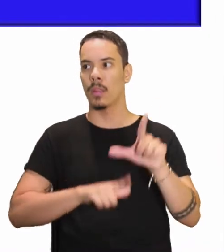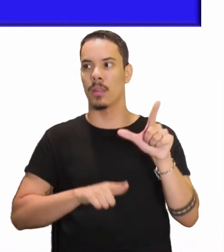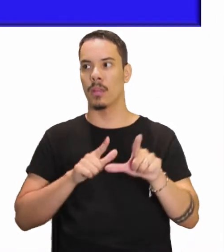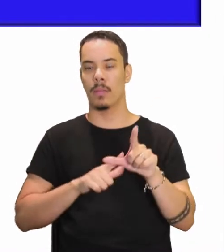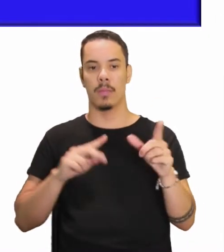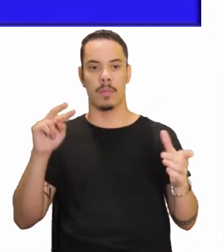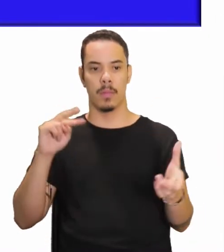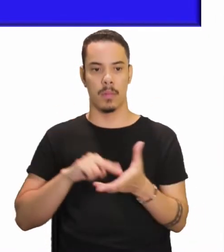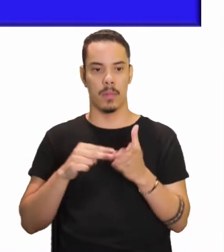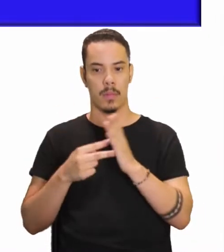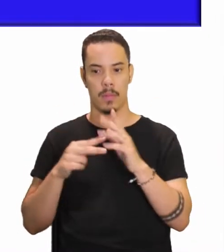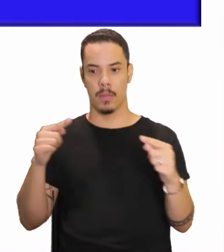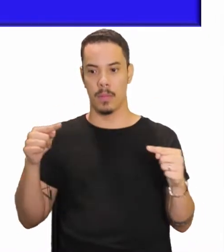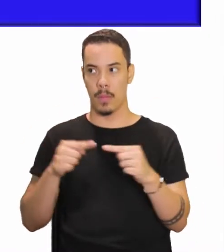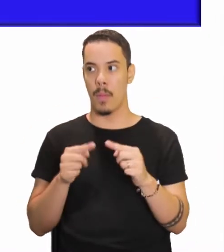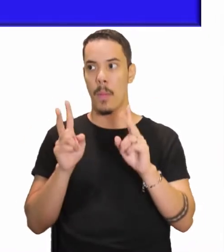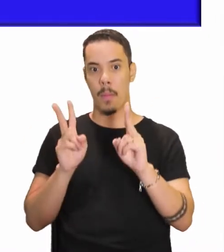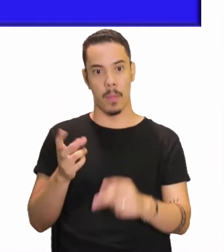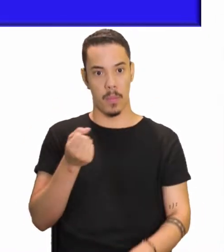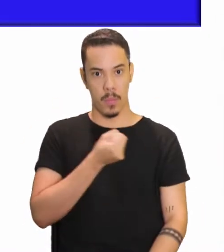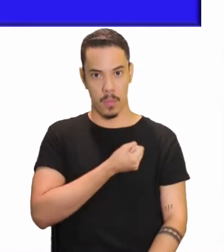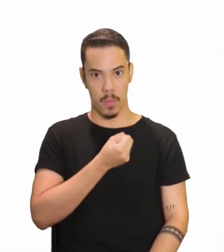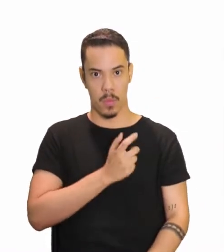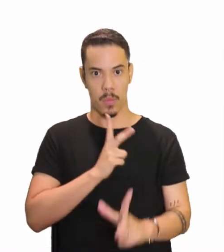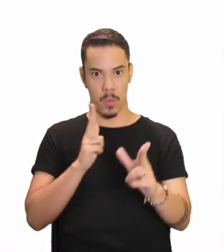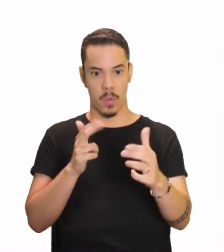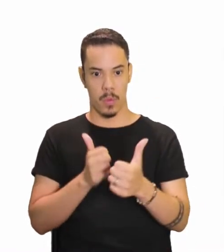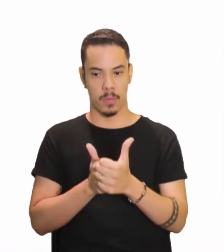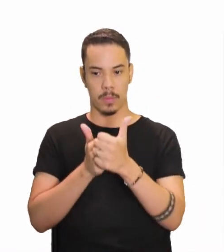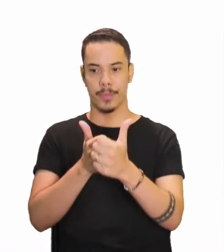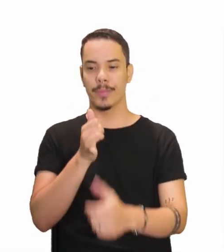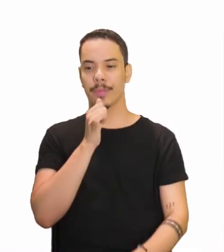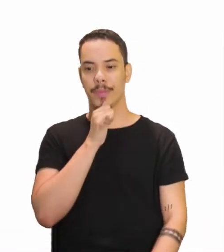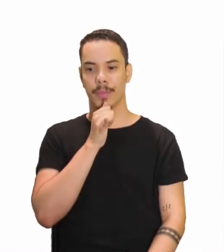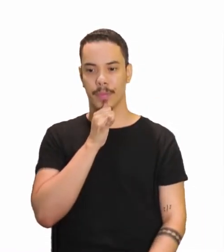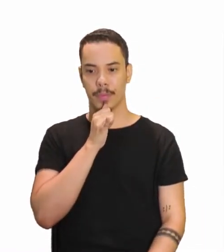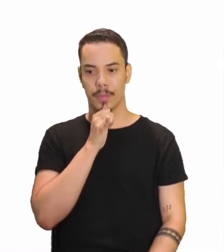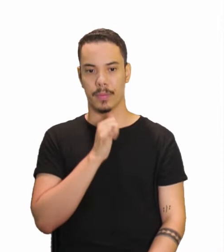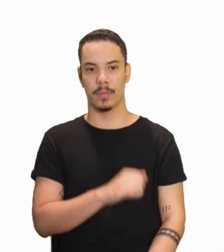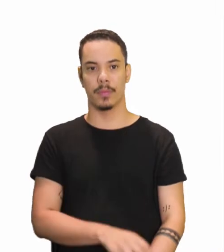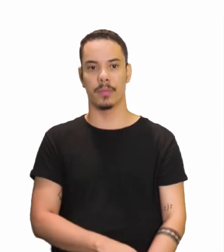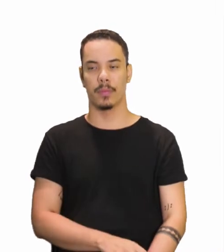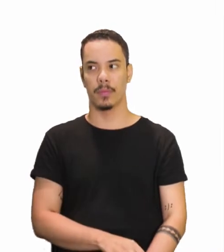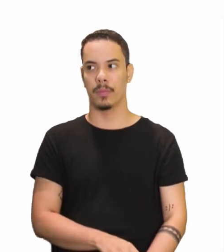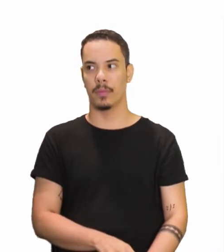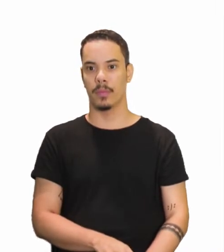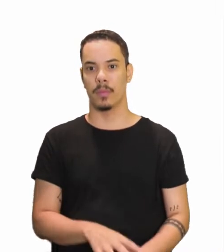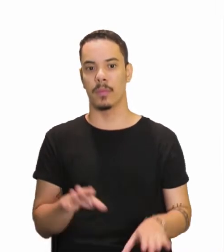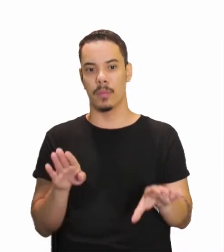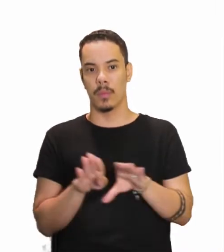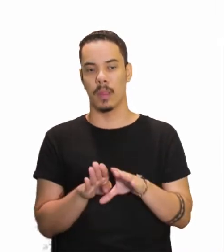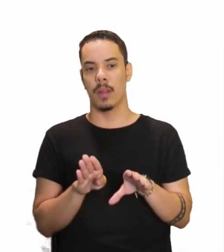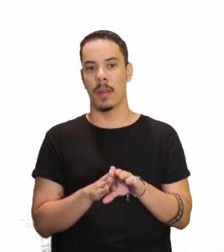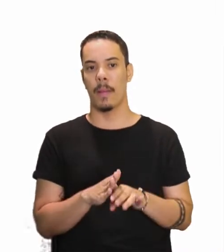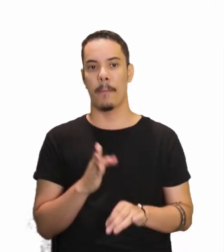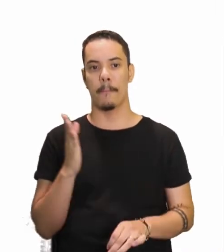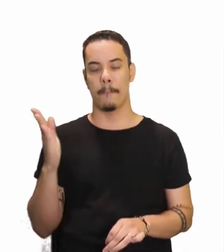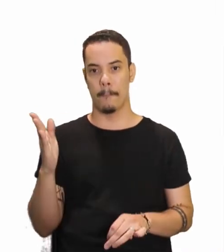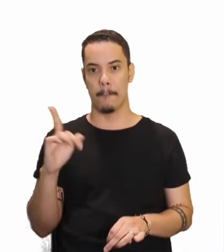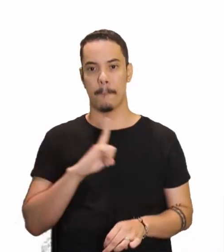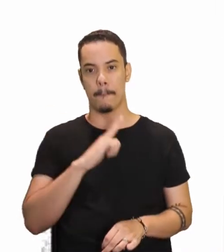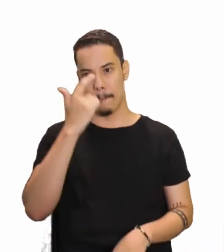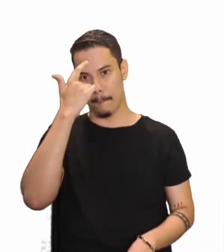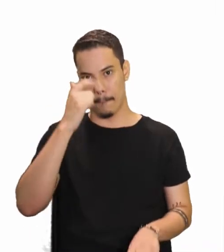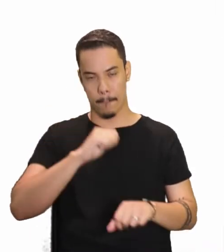corresponde o mesmo número de fonemas, conforme mostramos nos exemplos, tá certo? Bom, seguindo a isso, aqui está para você mais